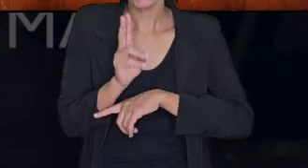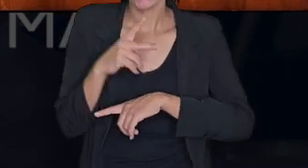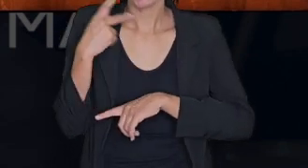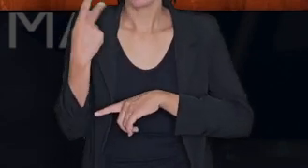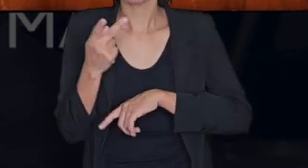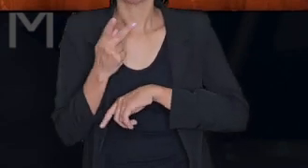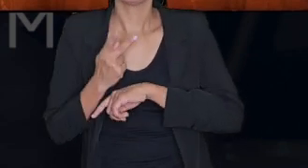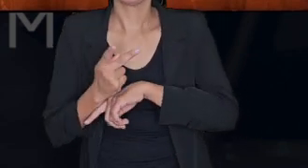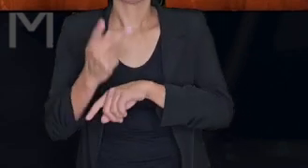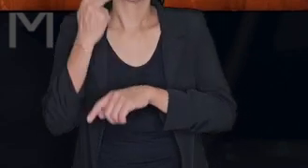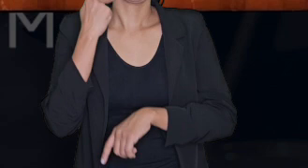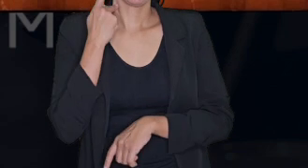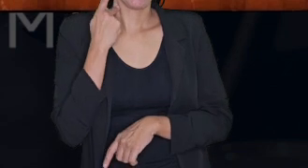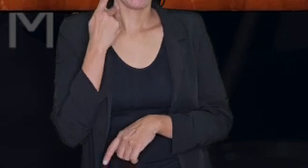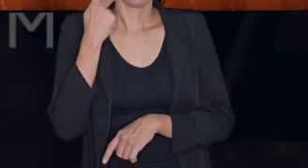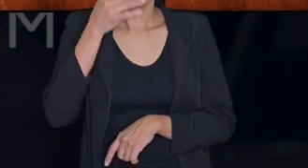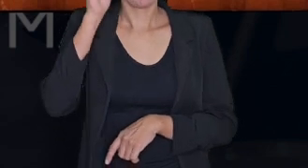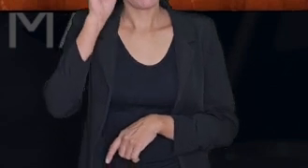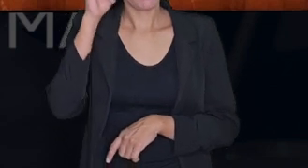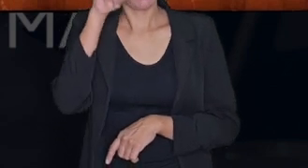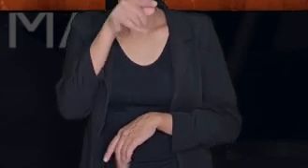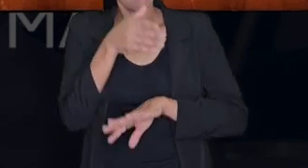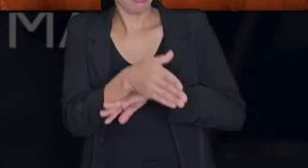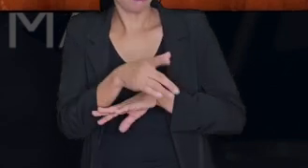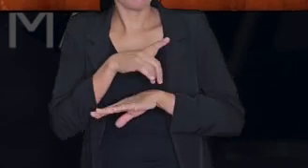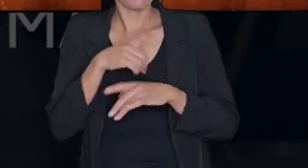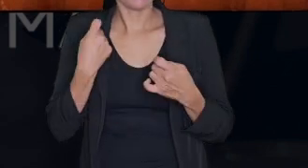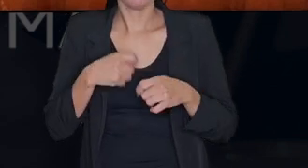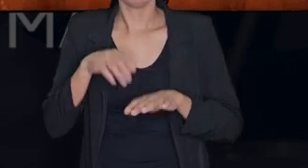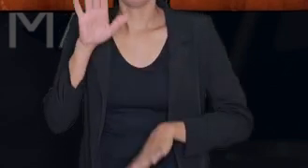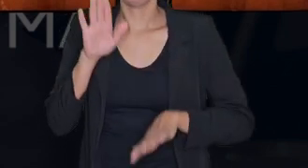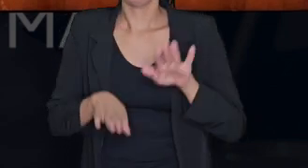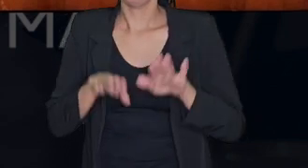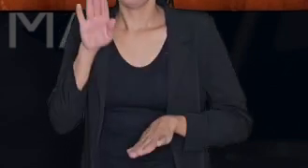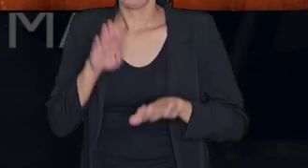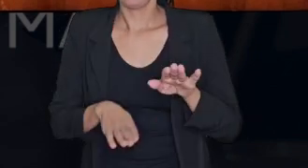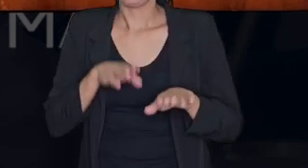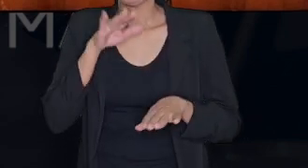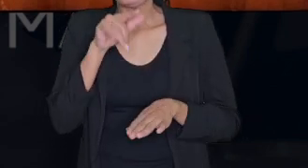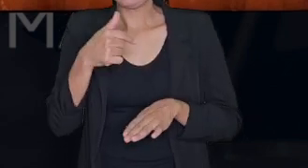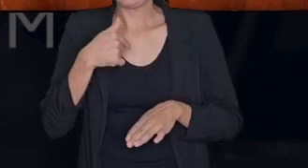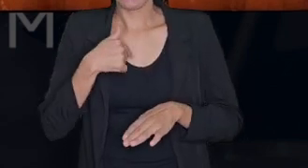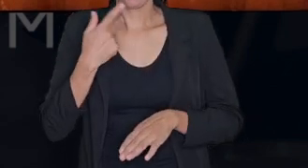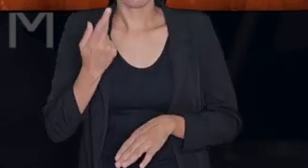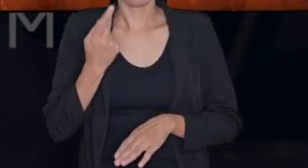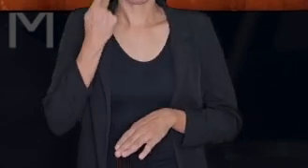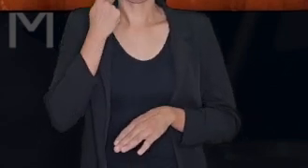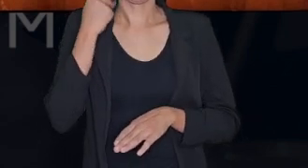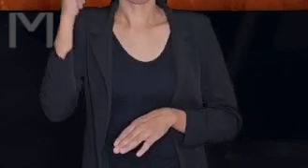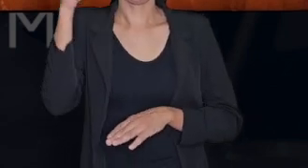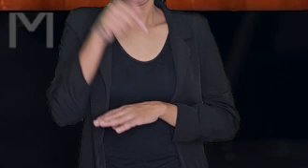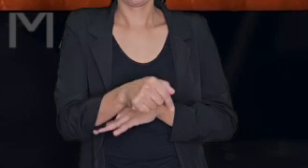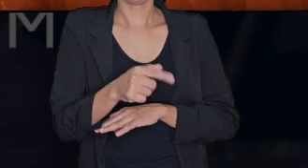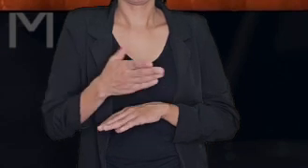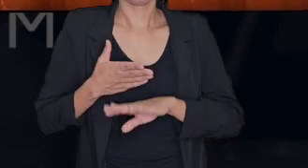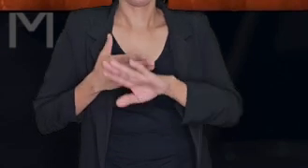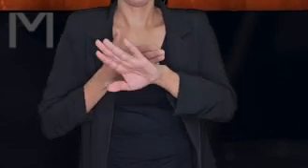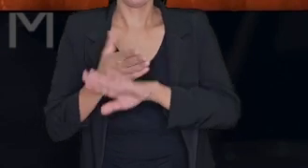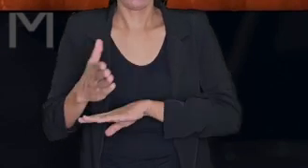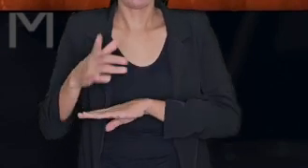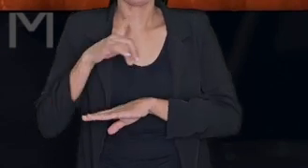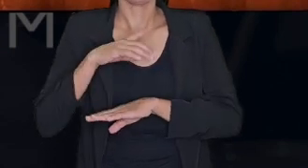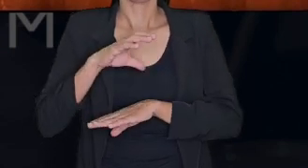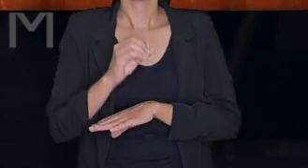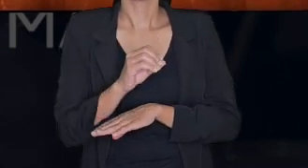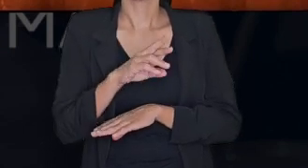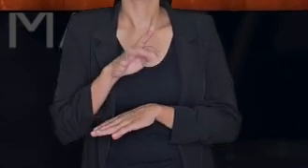uma gestão do representante da Procuradoria da Fazenda Pública nas corregedorias? Talvez. Se eu fosse